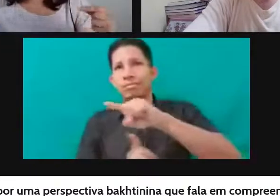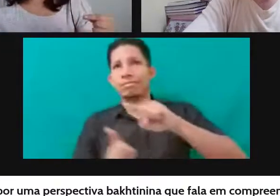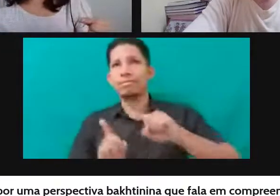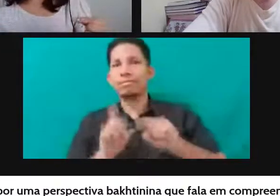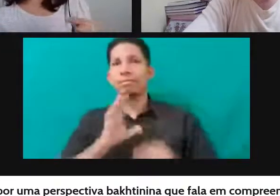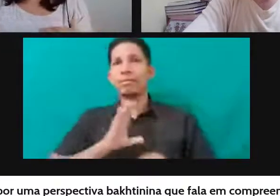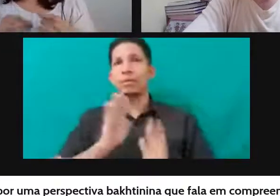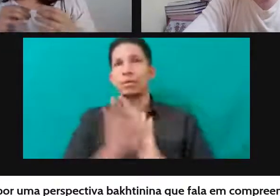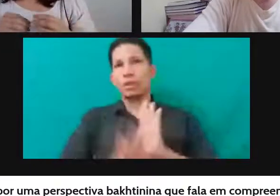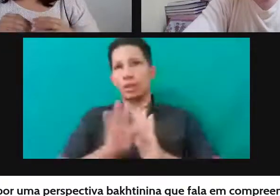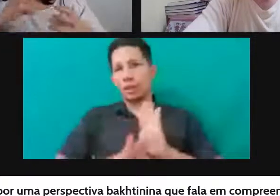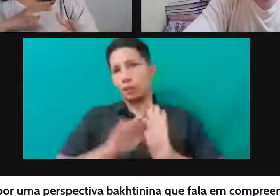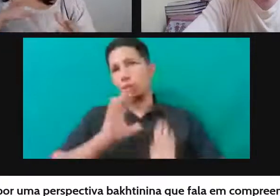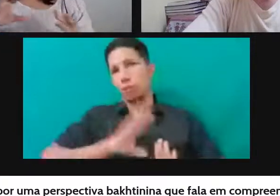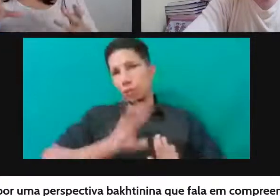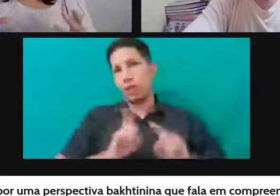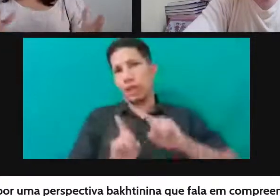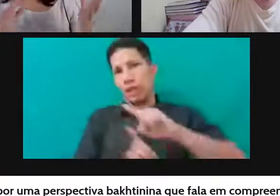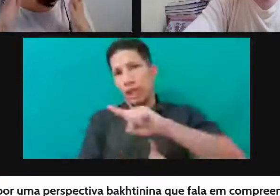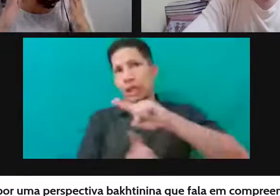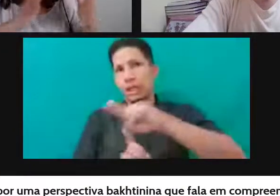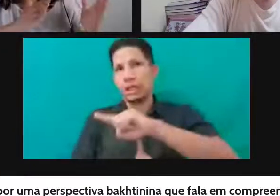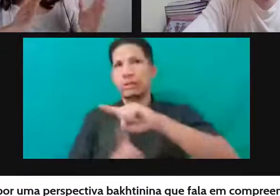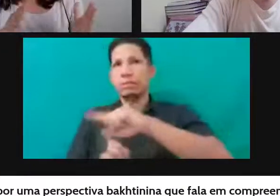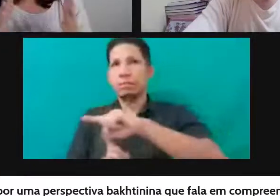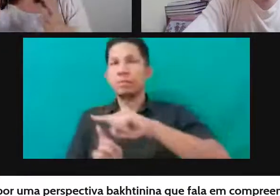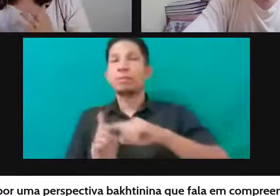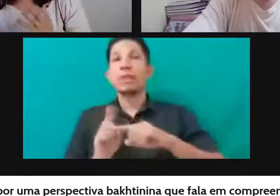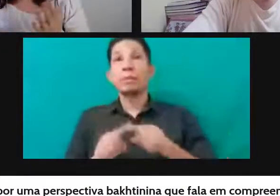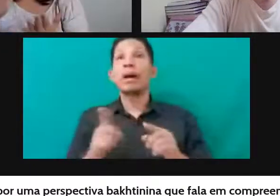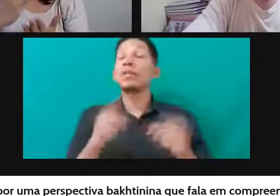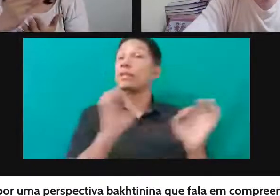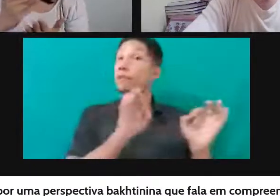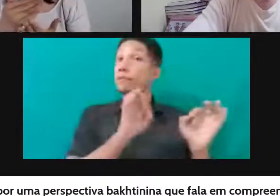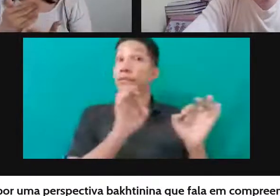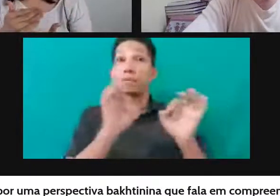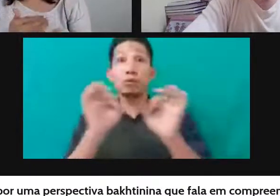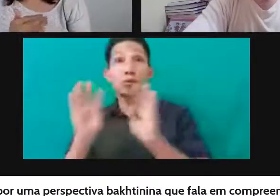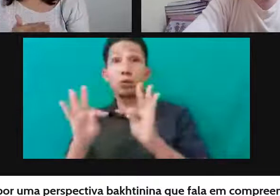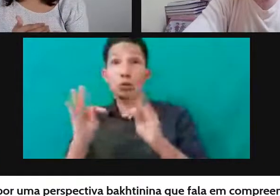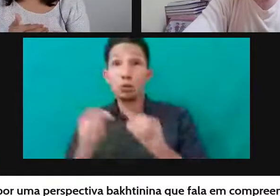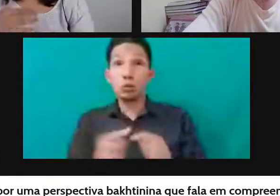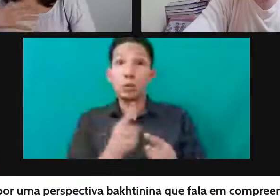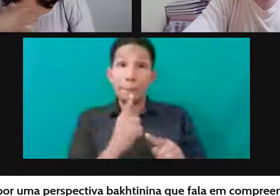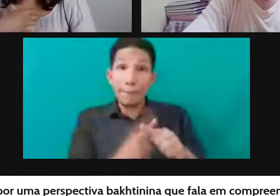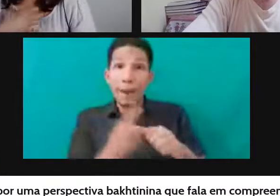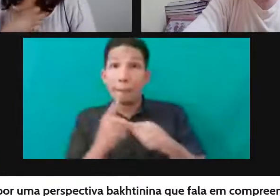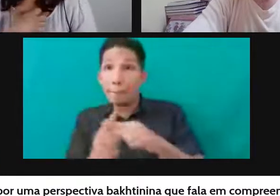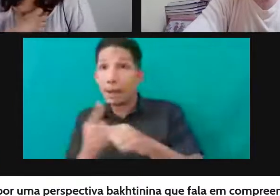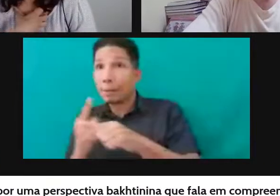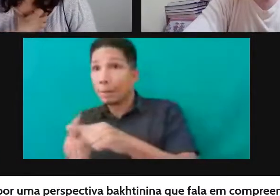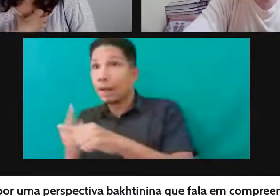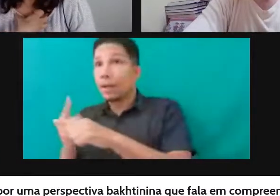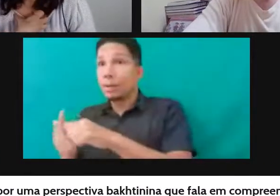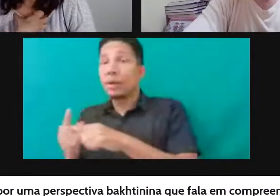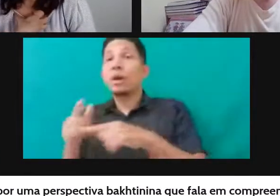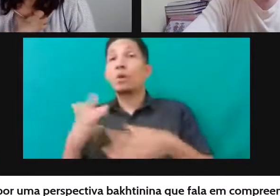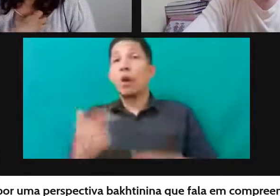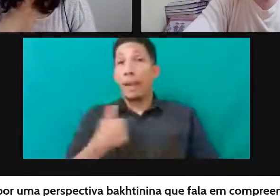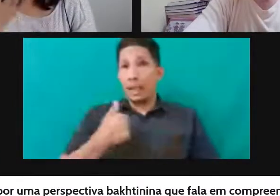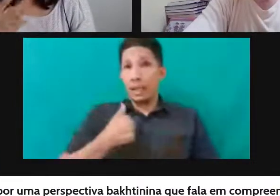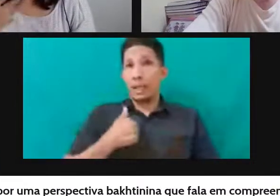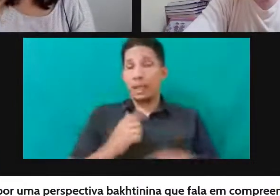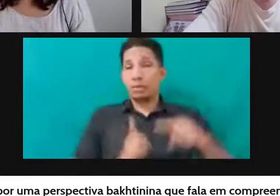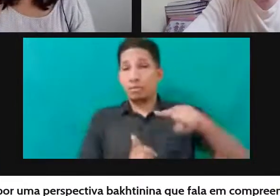a frase é maior, mas em alguns trechos eu tive que assistir o vídeo todo e marcar em todos os trechos que eu achei que o